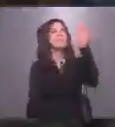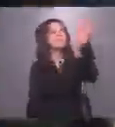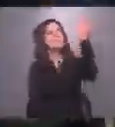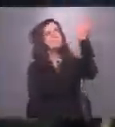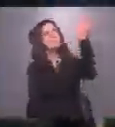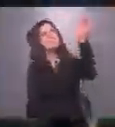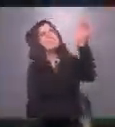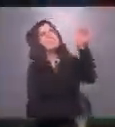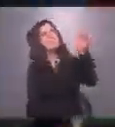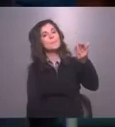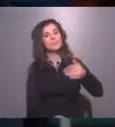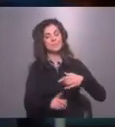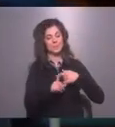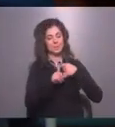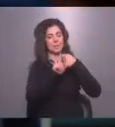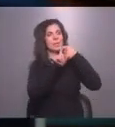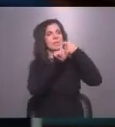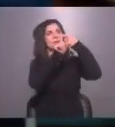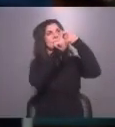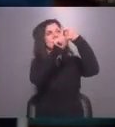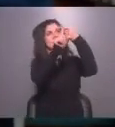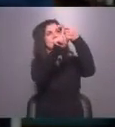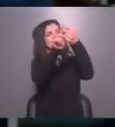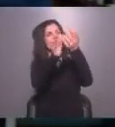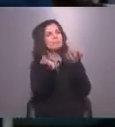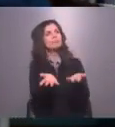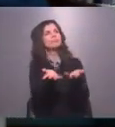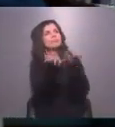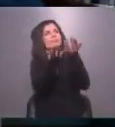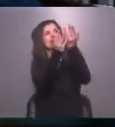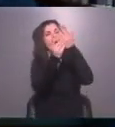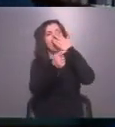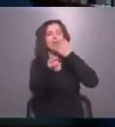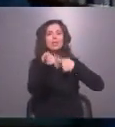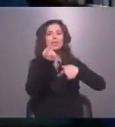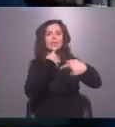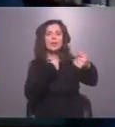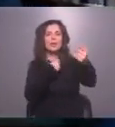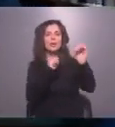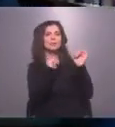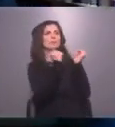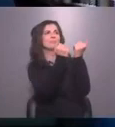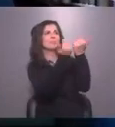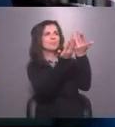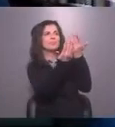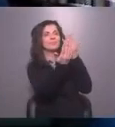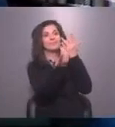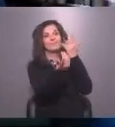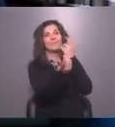Senhor, elevado na cruz como penhor da alegria